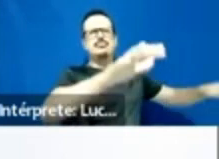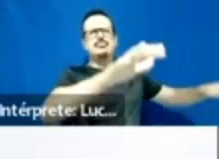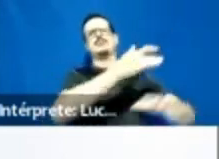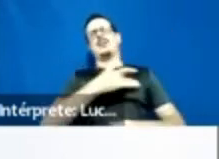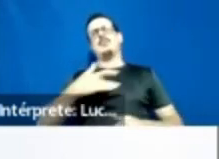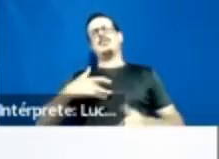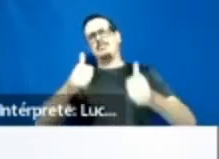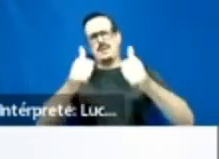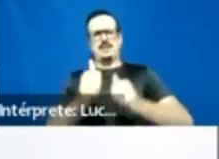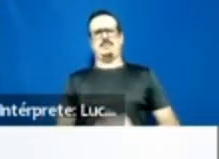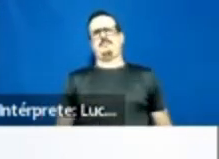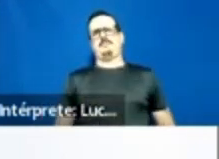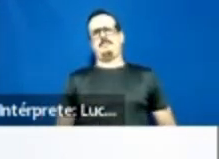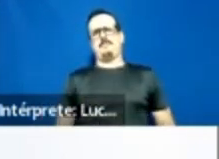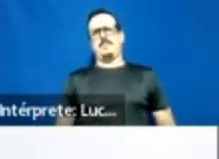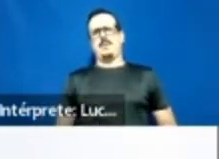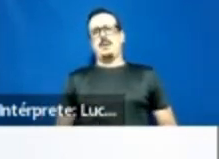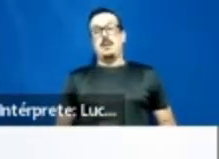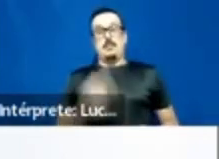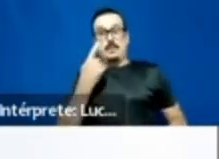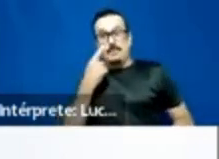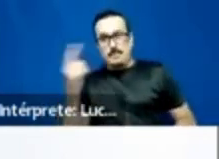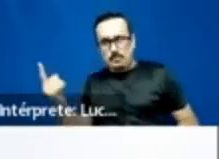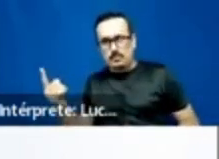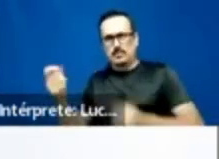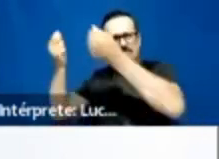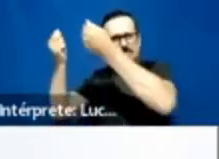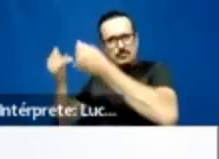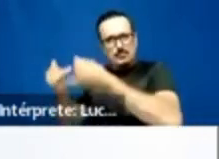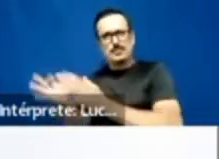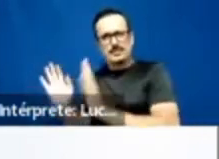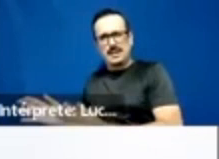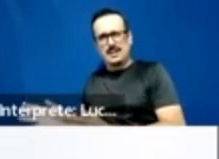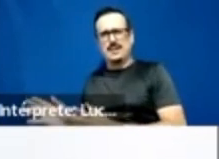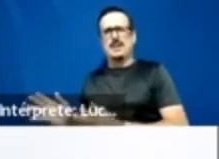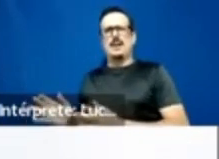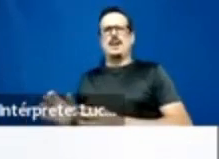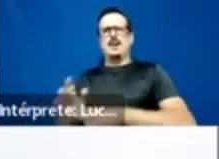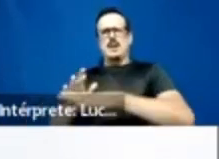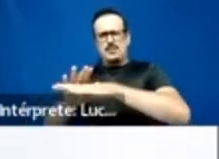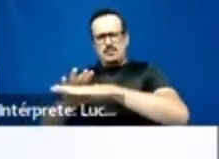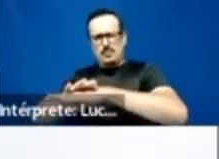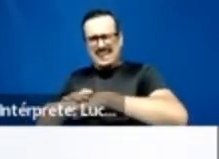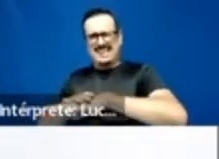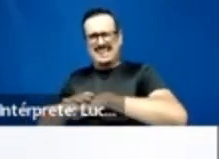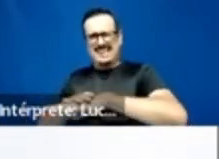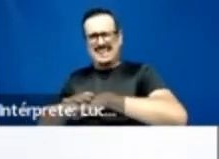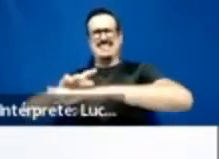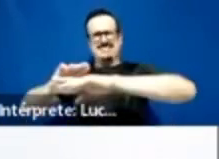mostrou aqui na reação química, que o Sunai também trouxe atenção, vai acontecer com você e com a sua